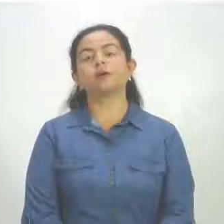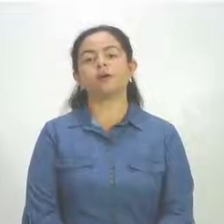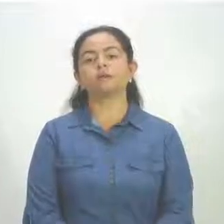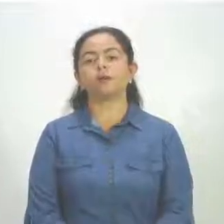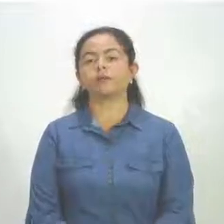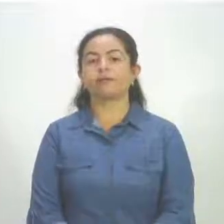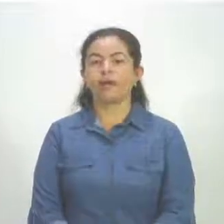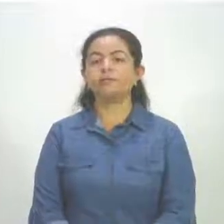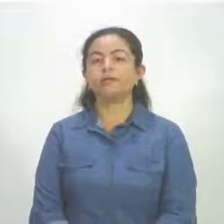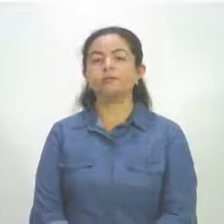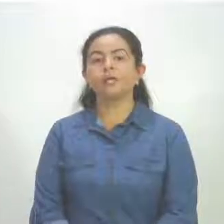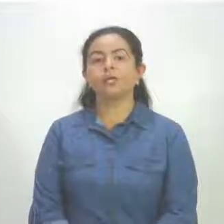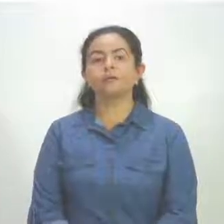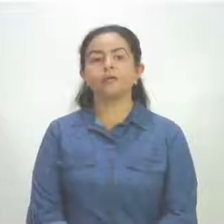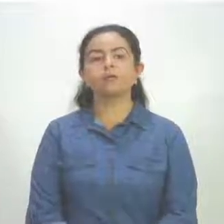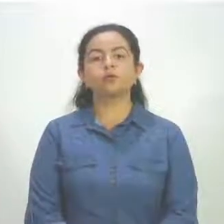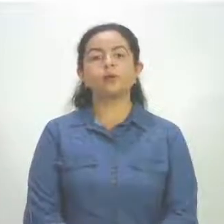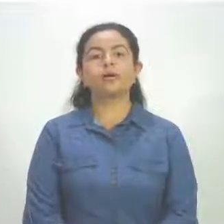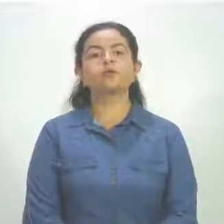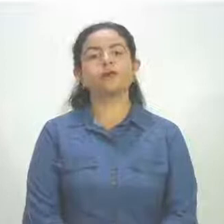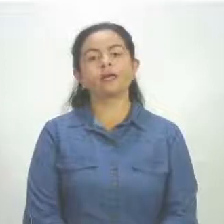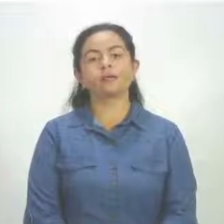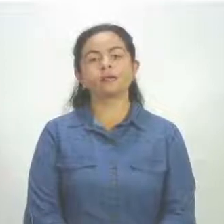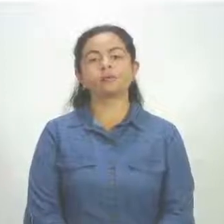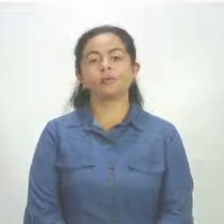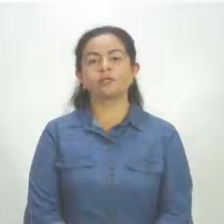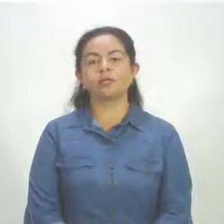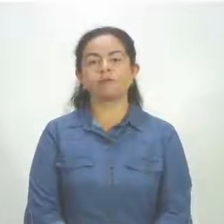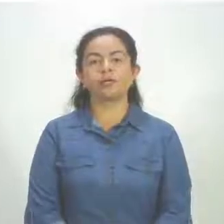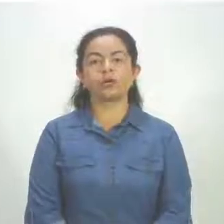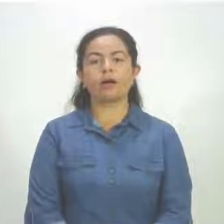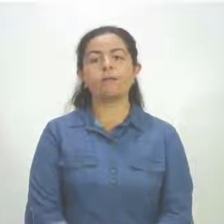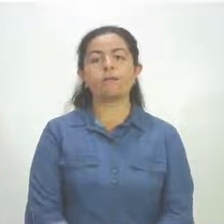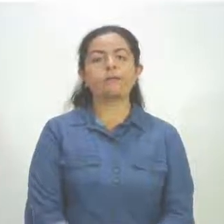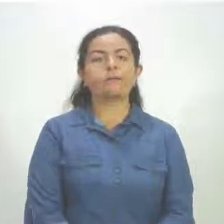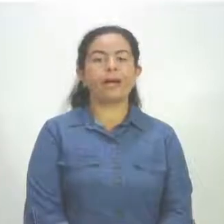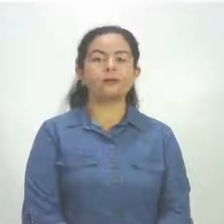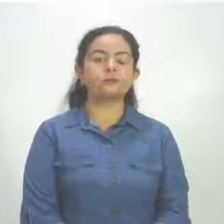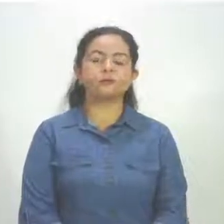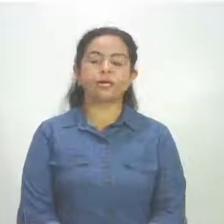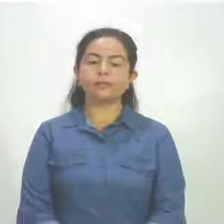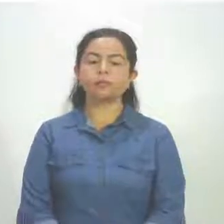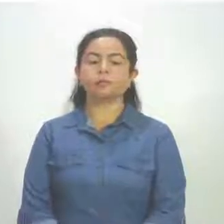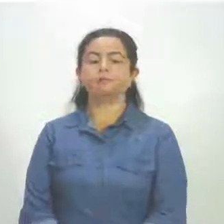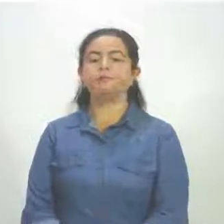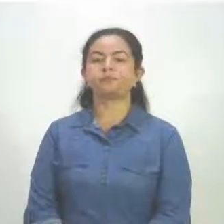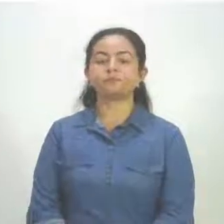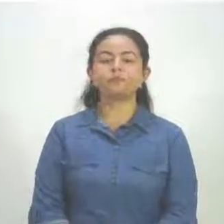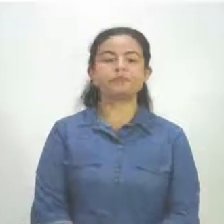né, com relação à temática. E um segundo momento foi a criação de uma agenda virtual para uso da